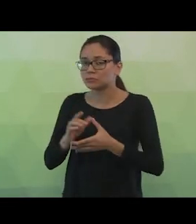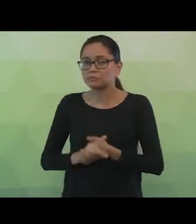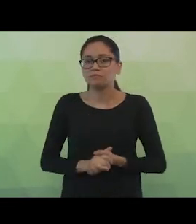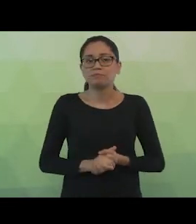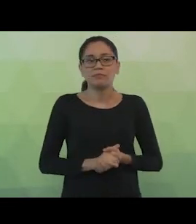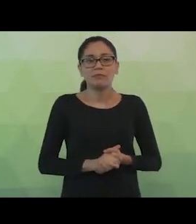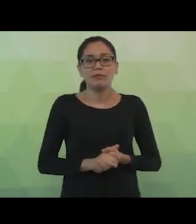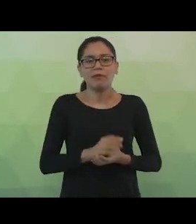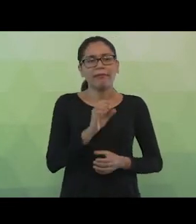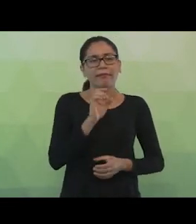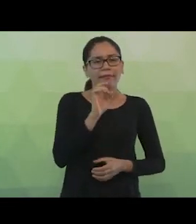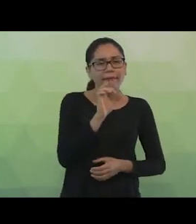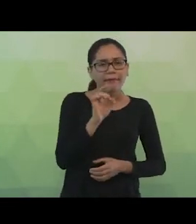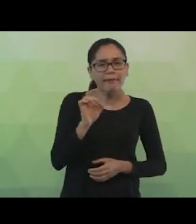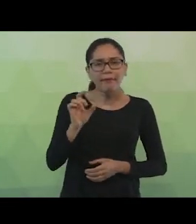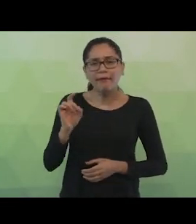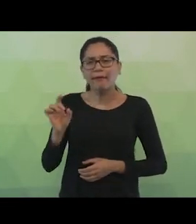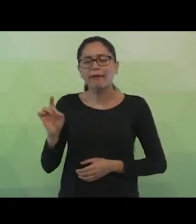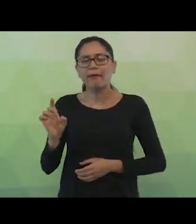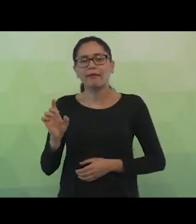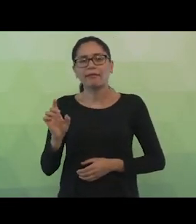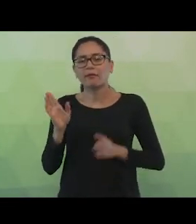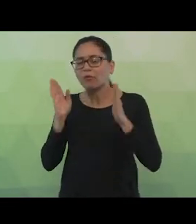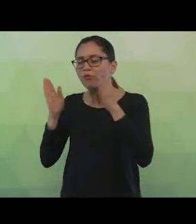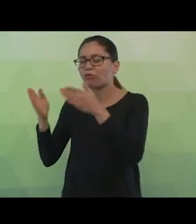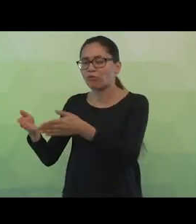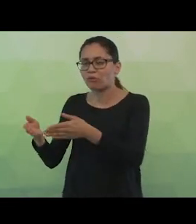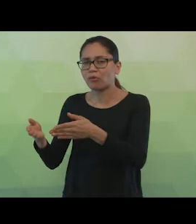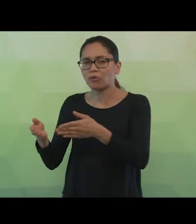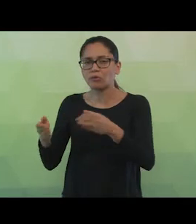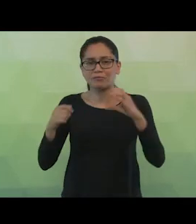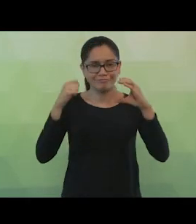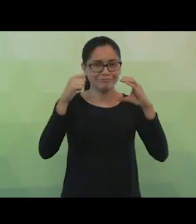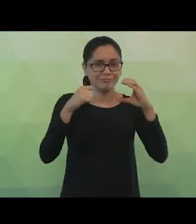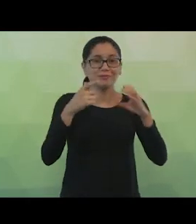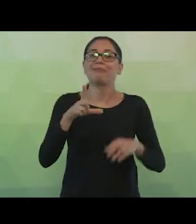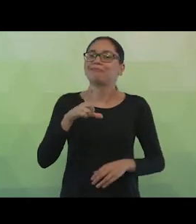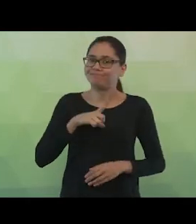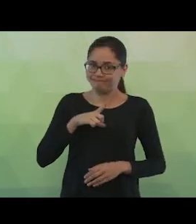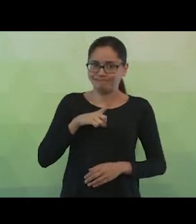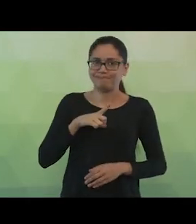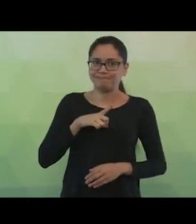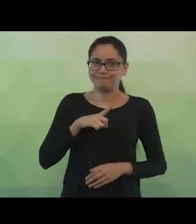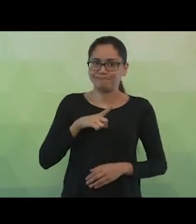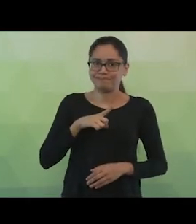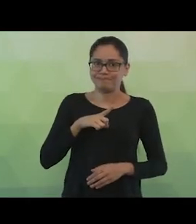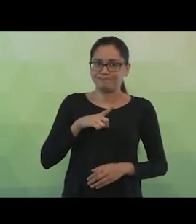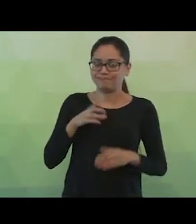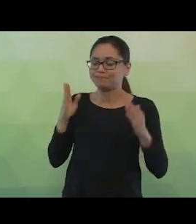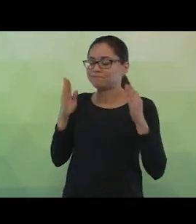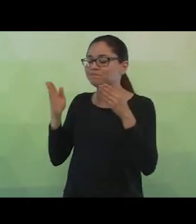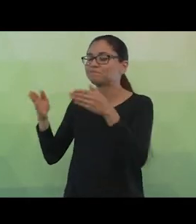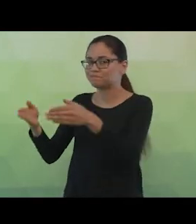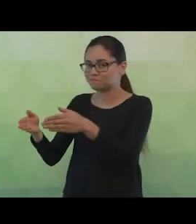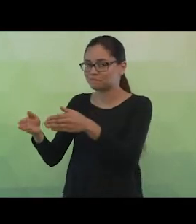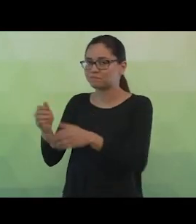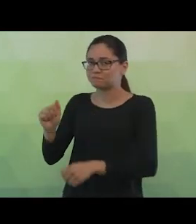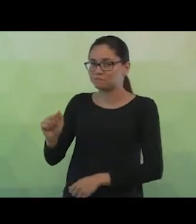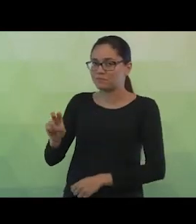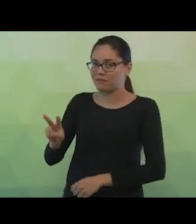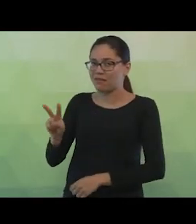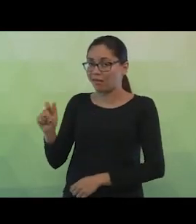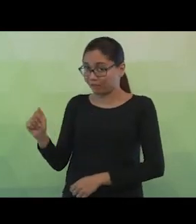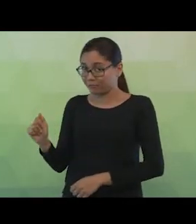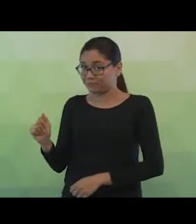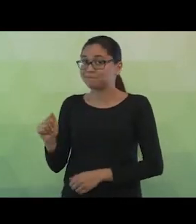dizer que haverá um fórum Tira Dúvidas para cada uma de nossas aulas. Então, postem as dúvidas no fórum